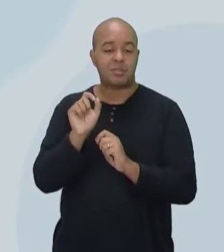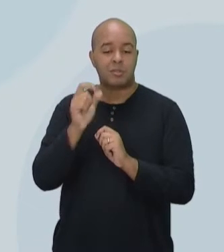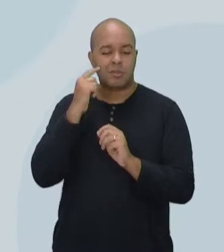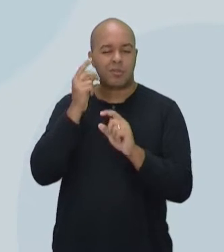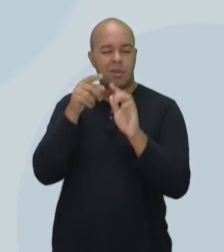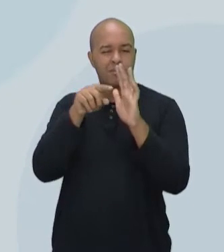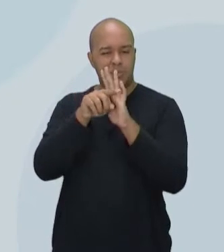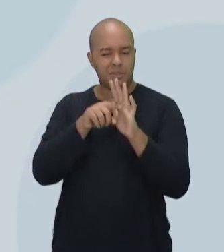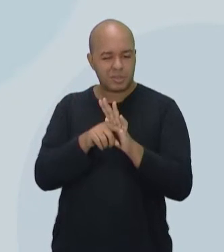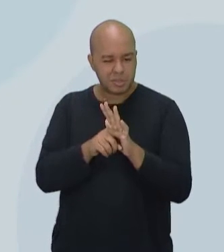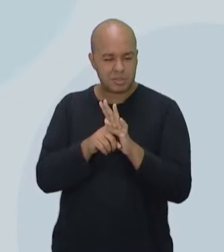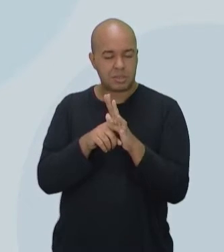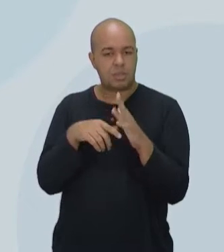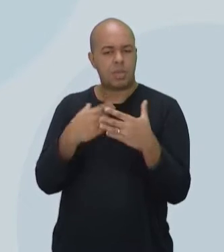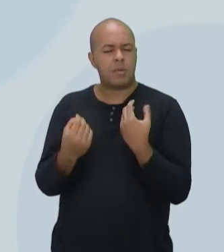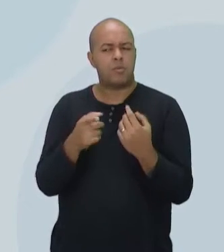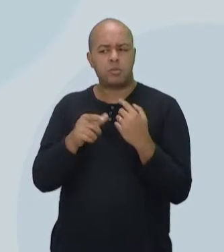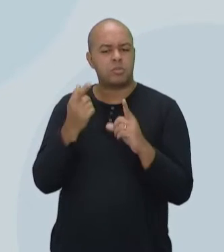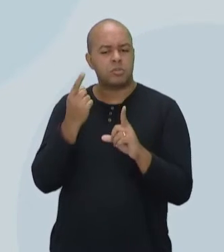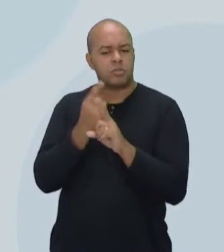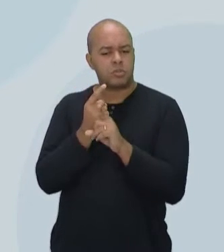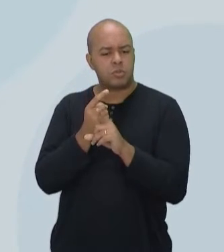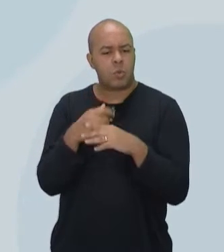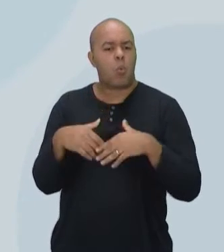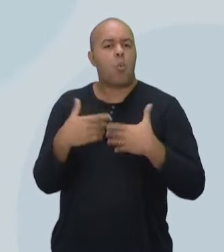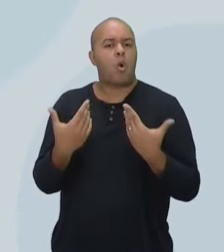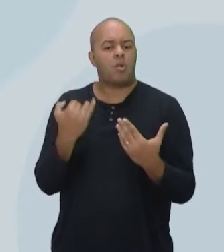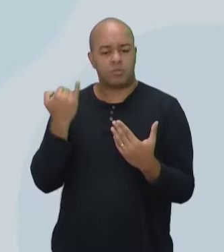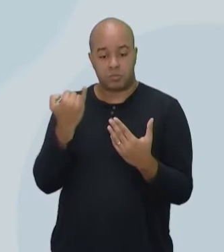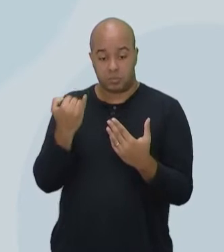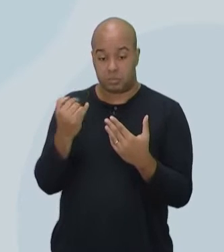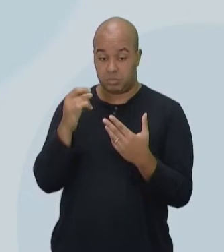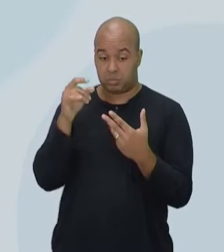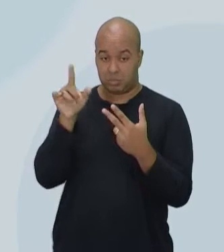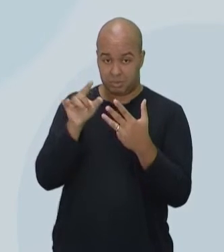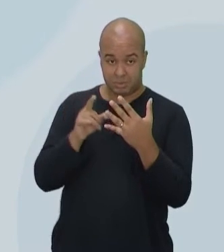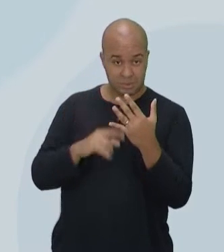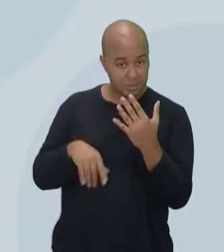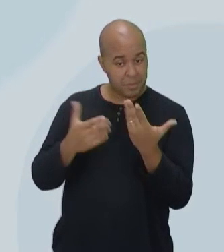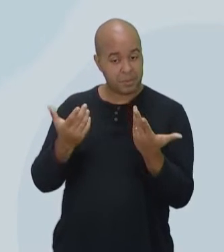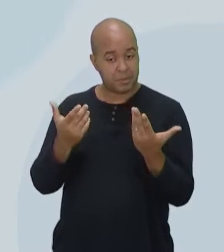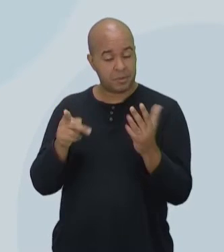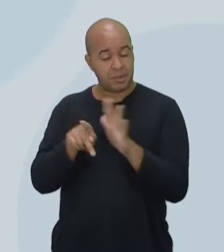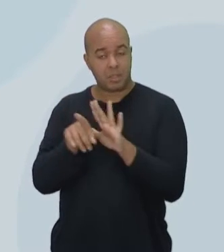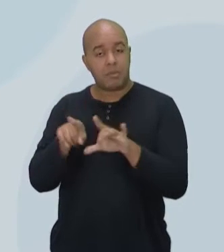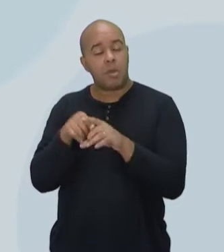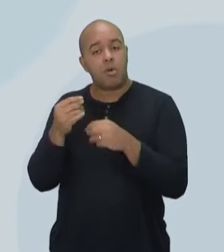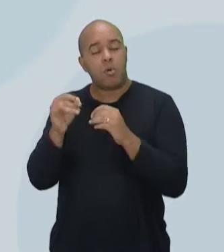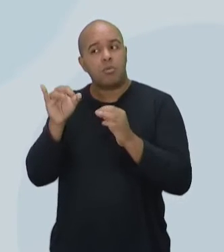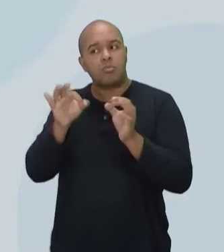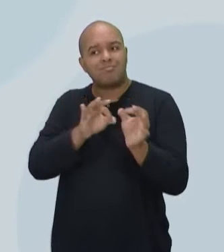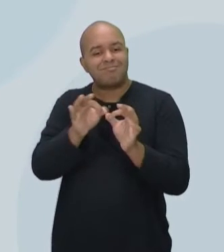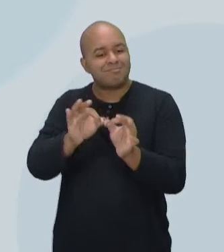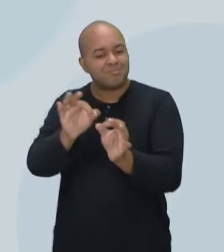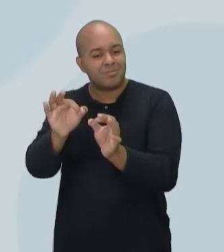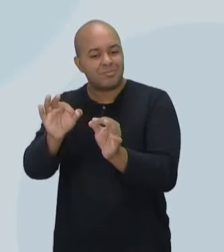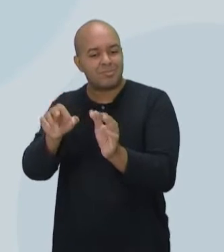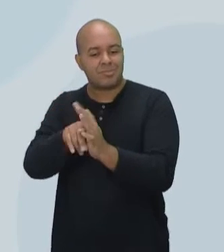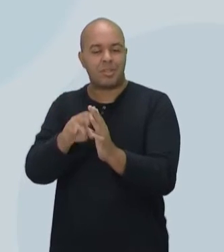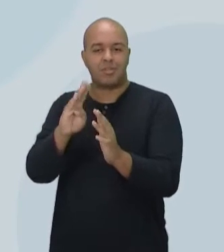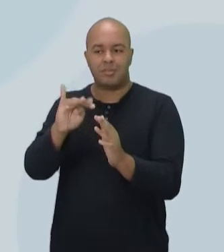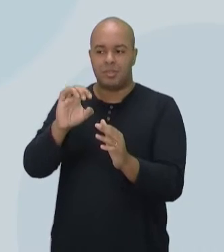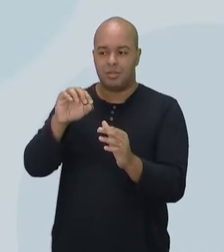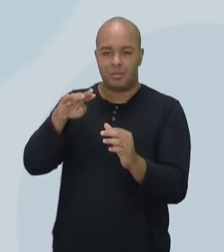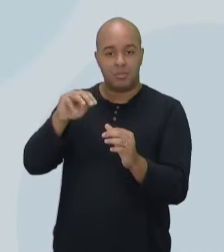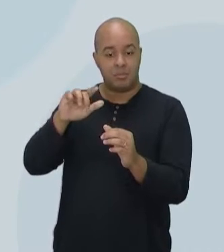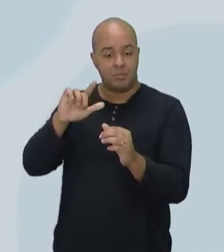façamos uma pesquisa para descobrir qual a importância desses elementos na constituição de